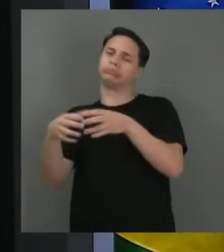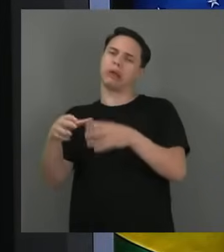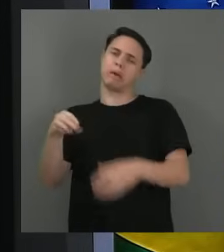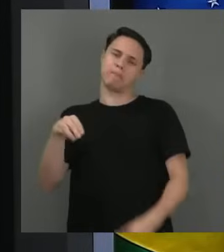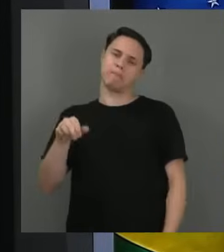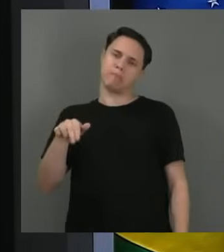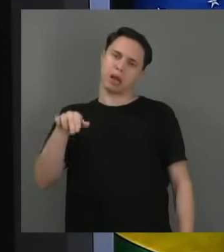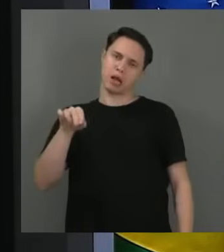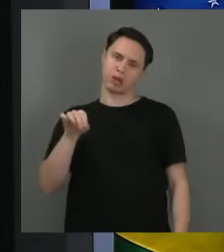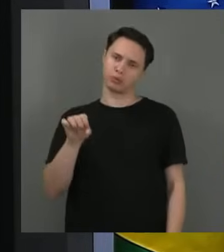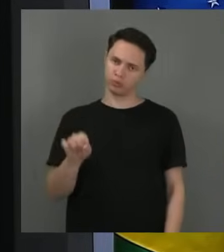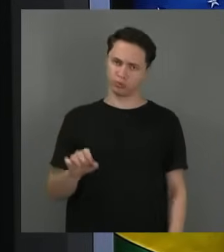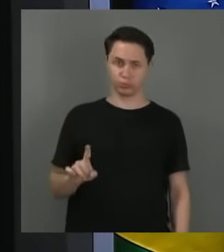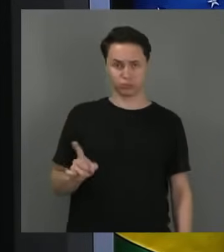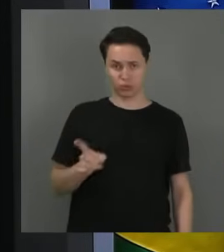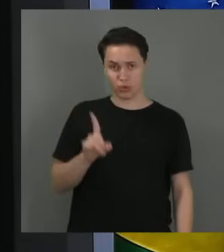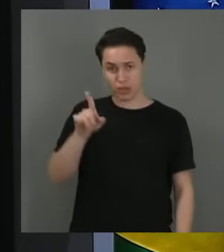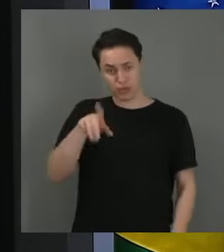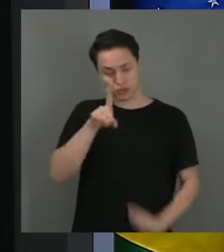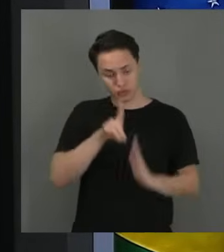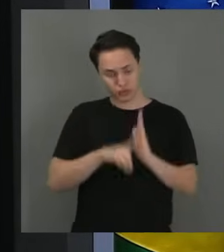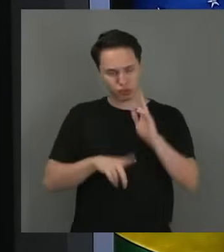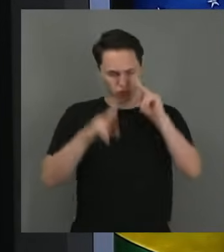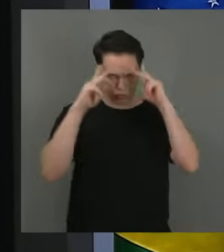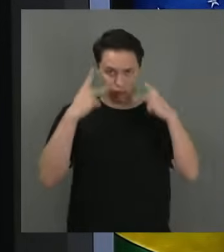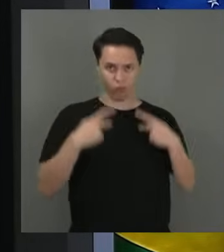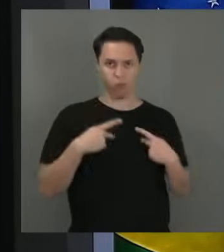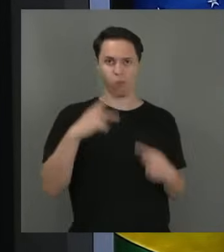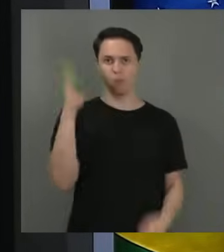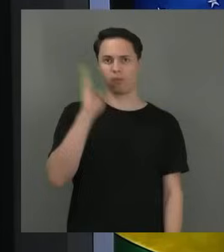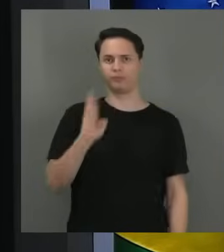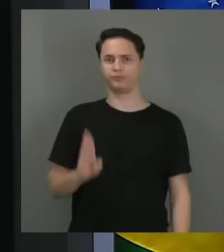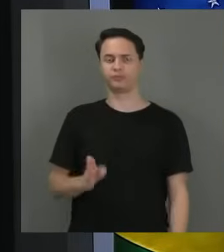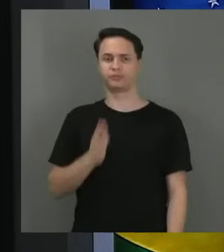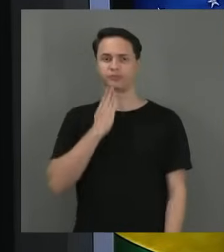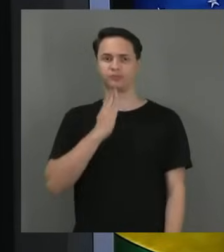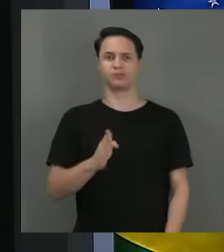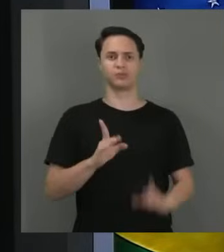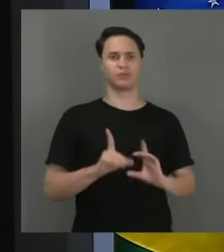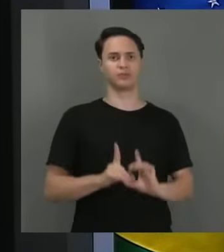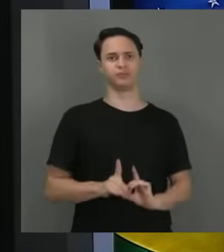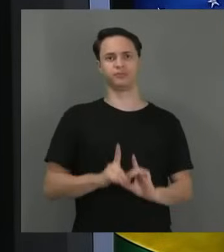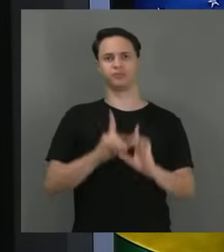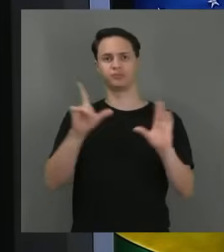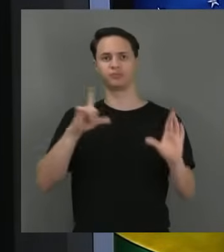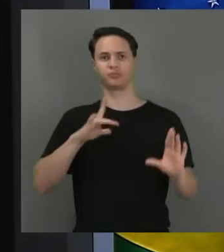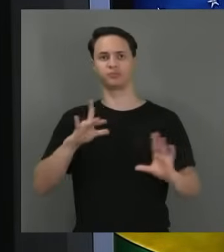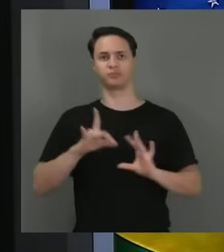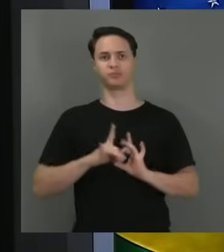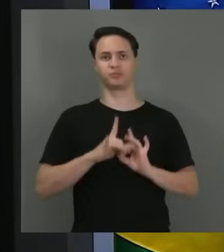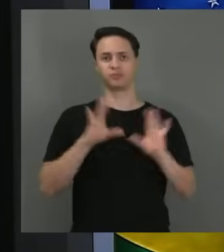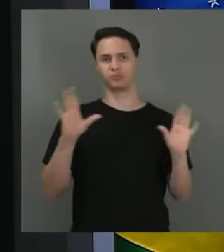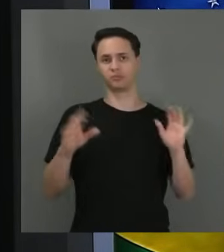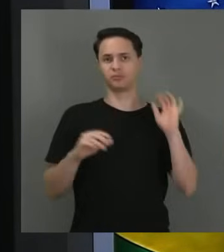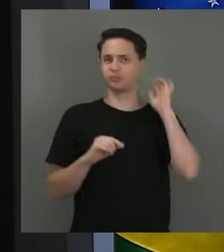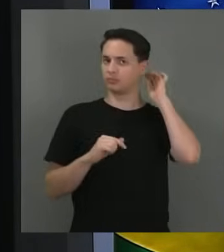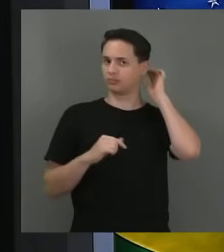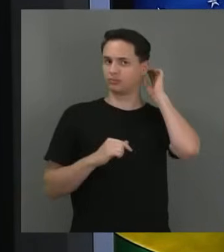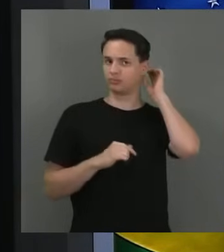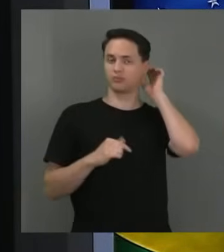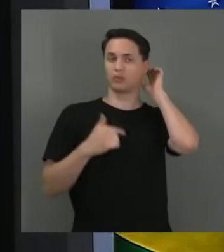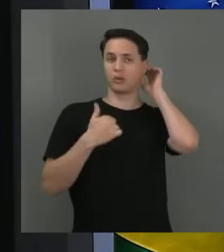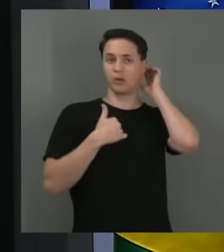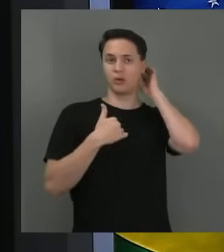manos. Direitos humanos no Brasil pela democracia, pela liberdade. Eu,